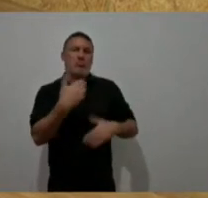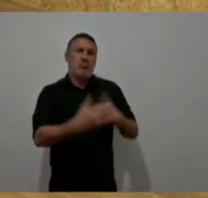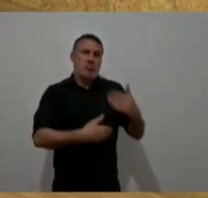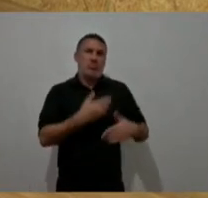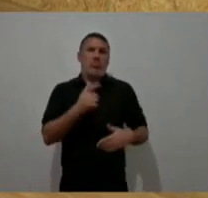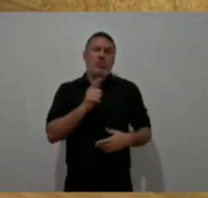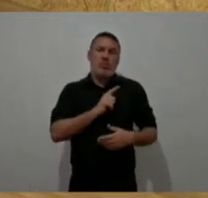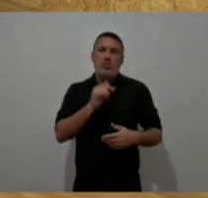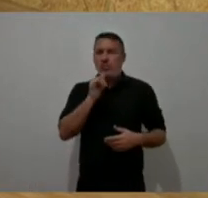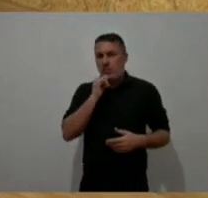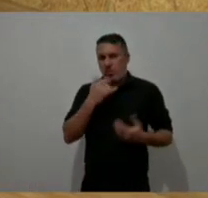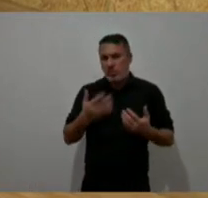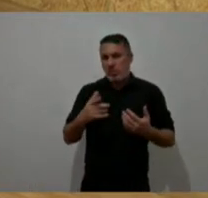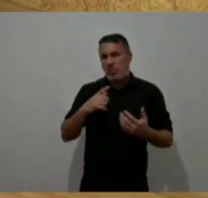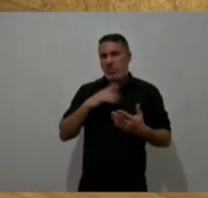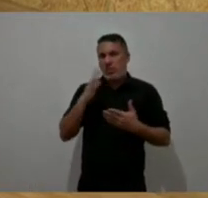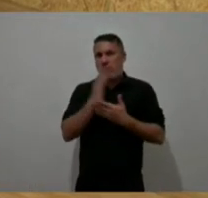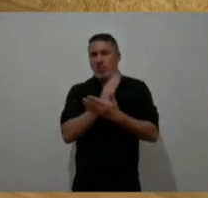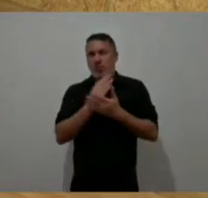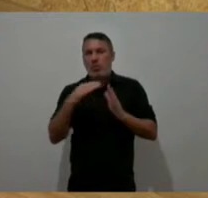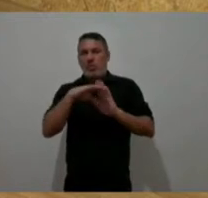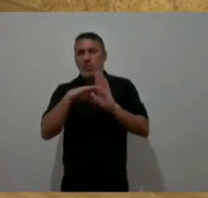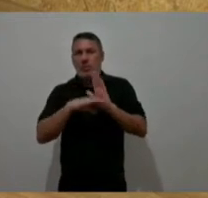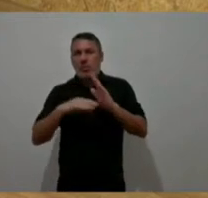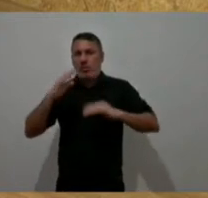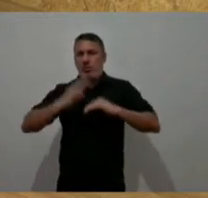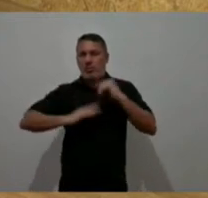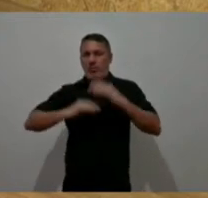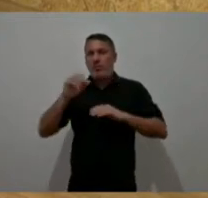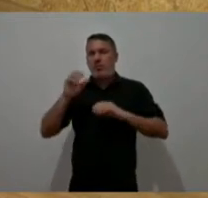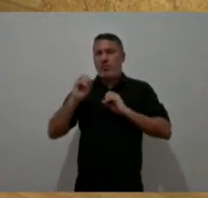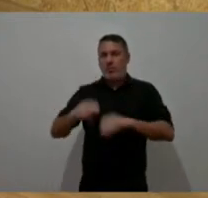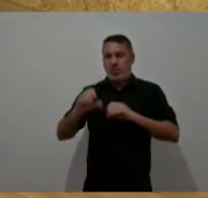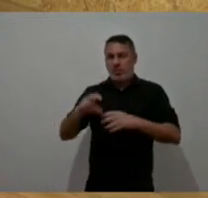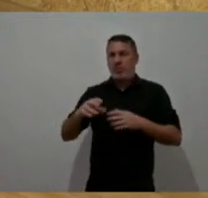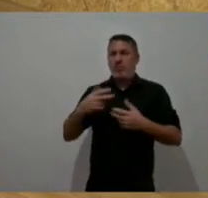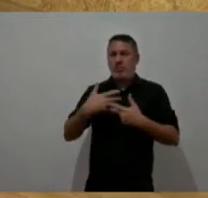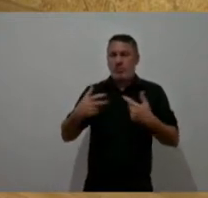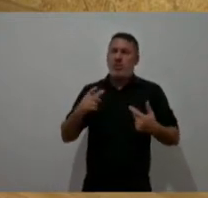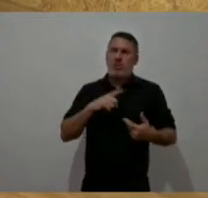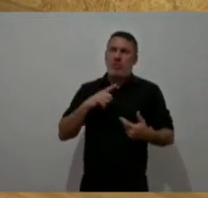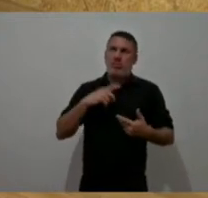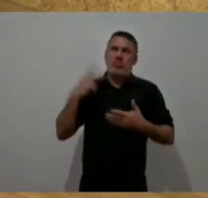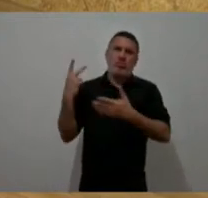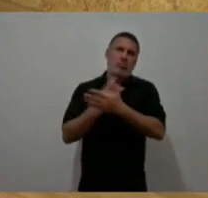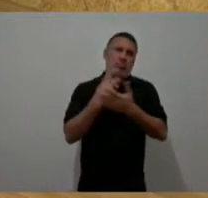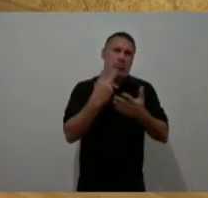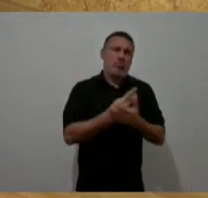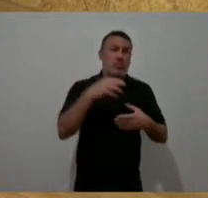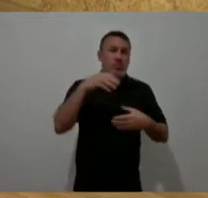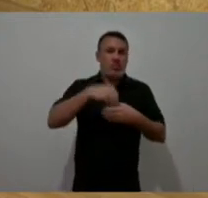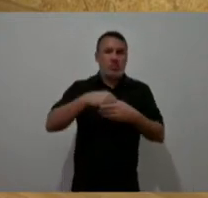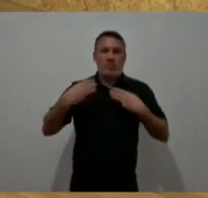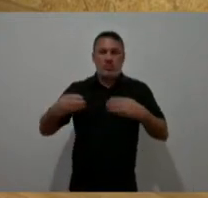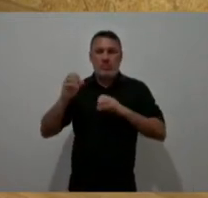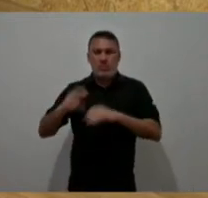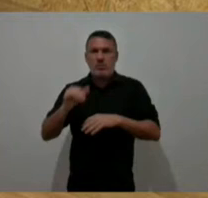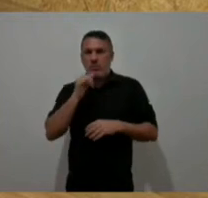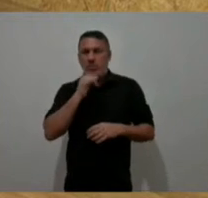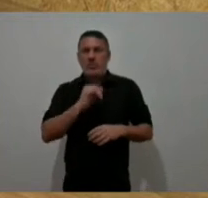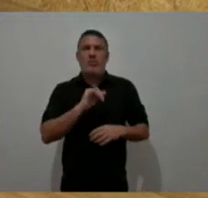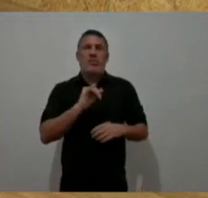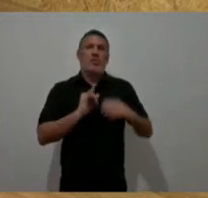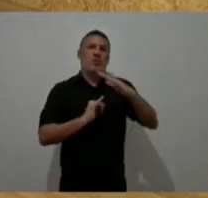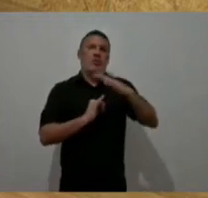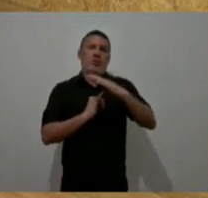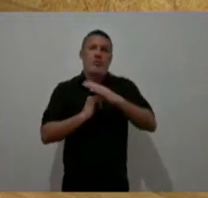alguns programas de educação profissional acontecendo, eu acho que você tem, em especial nos institutos federais, que é um